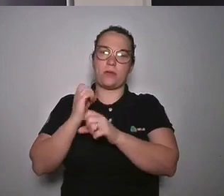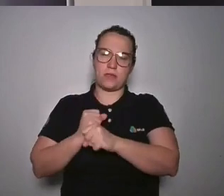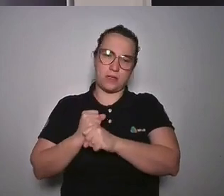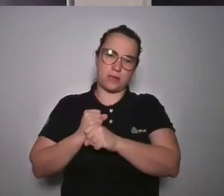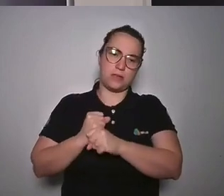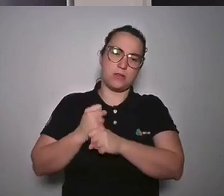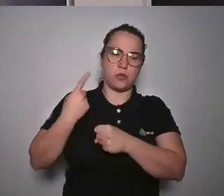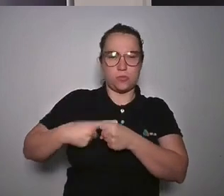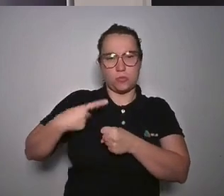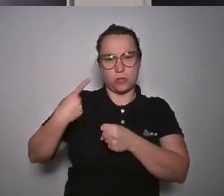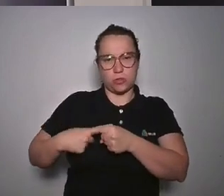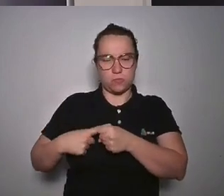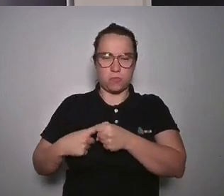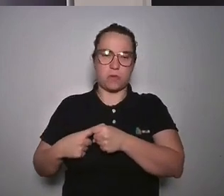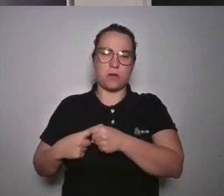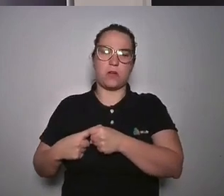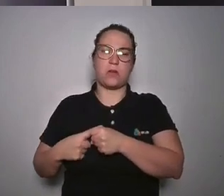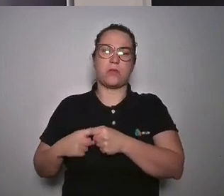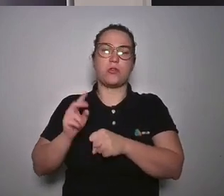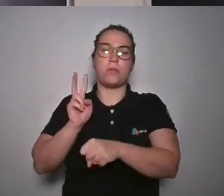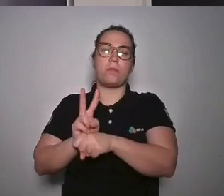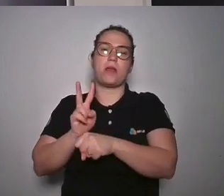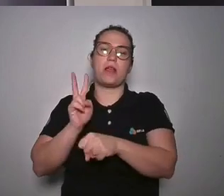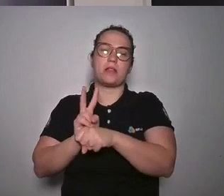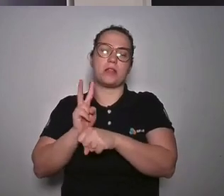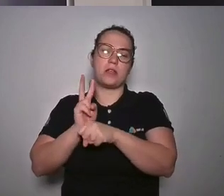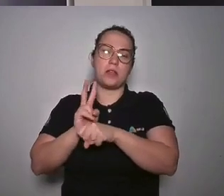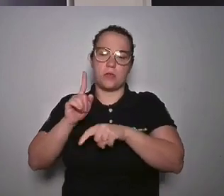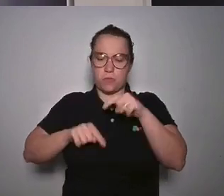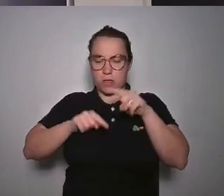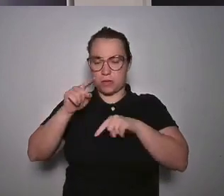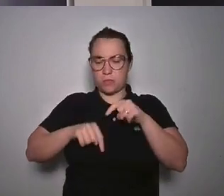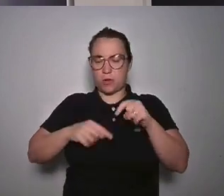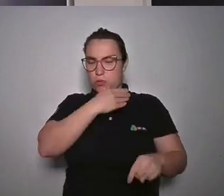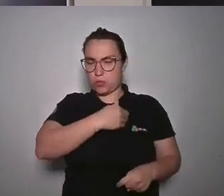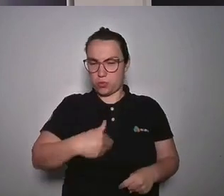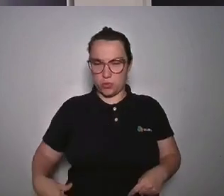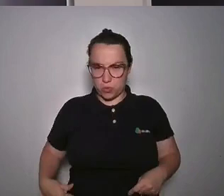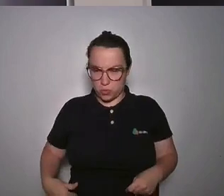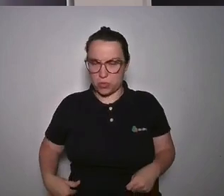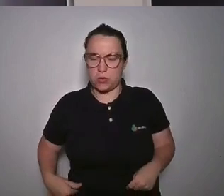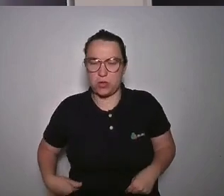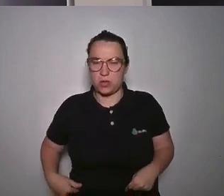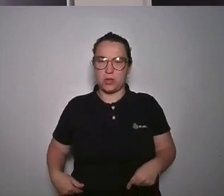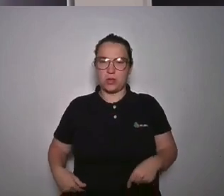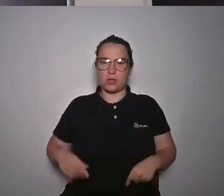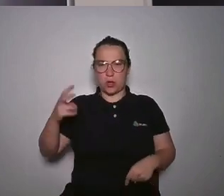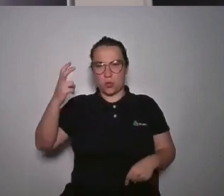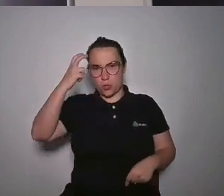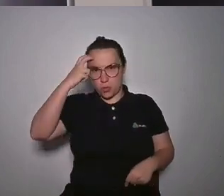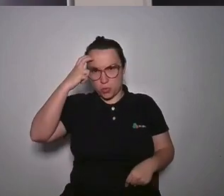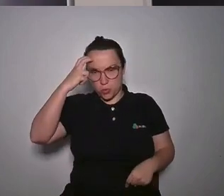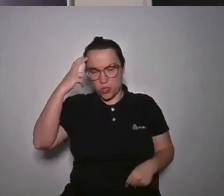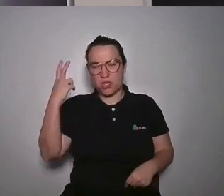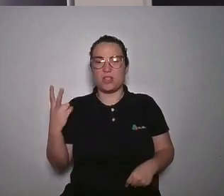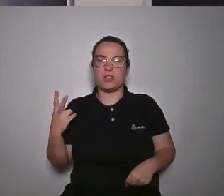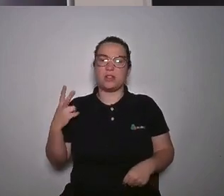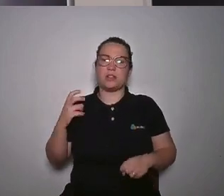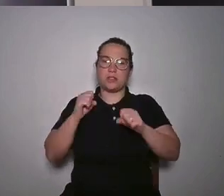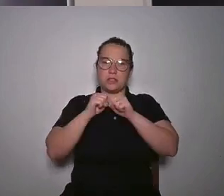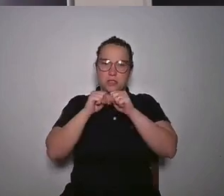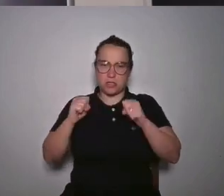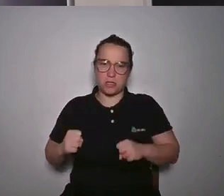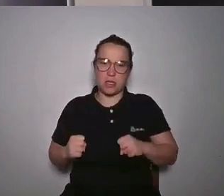de Preservação do Patrimônio Público, Sistema Municipal de Cultura, Sistema Municipal